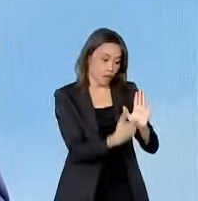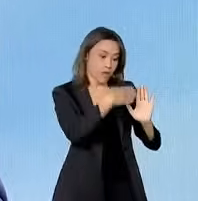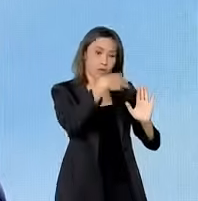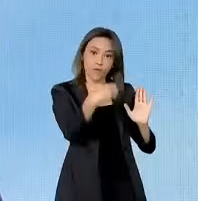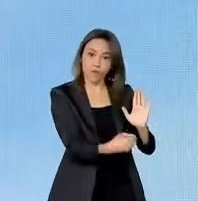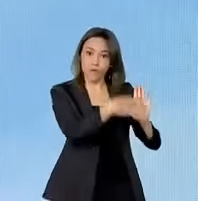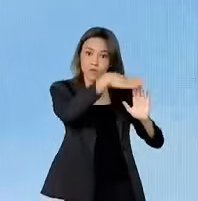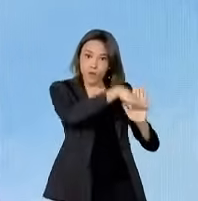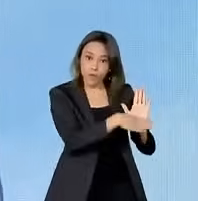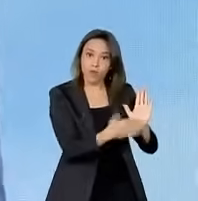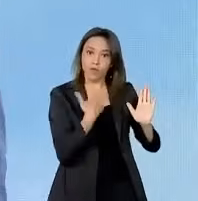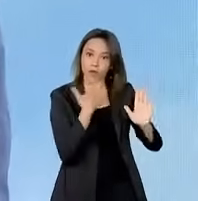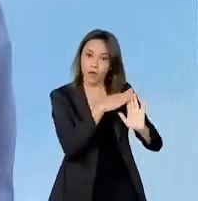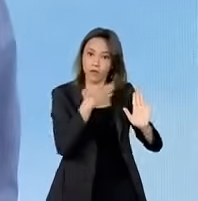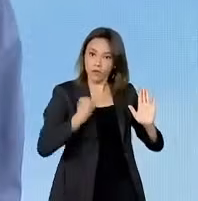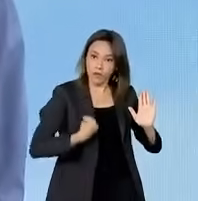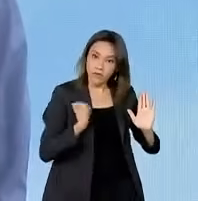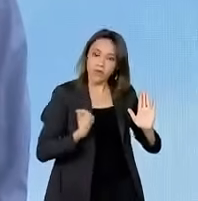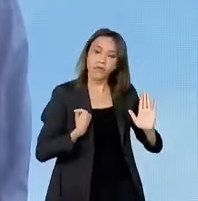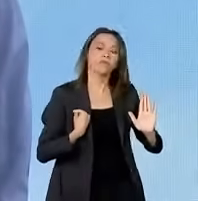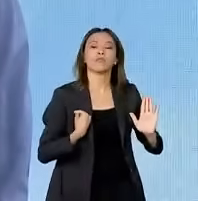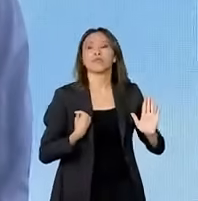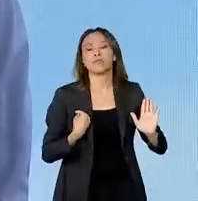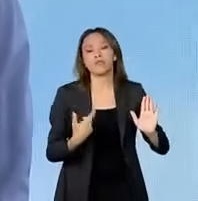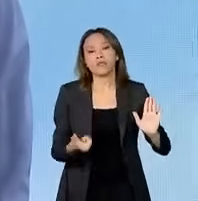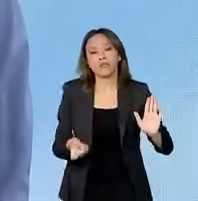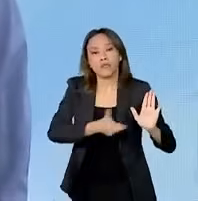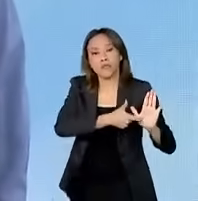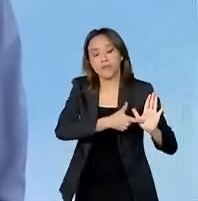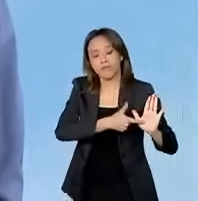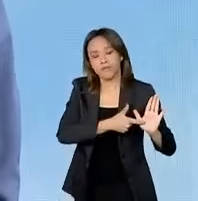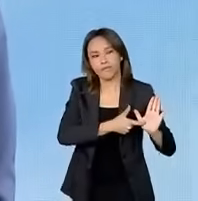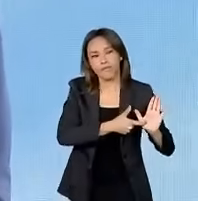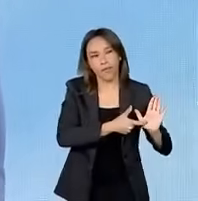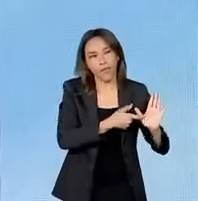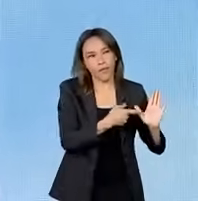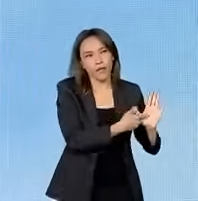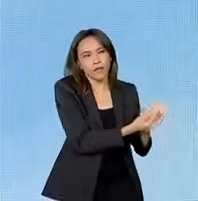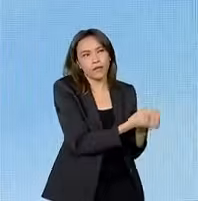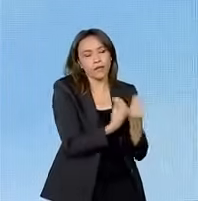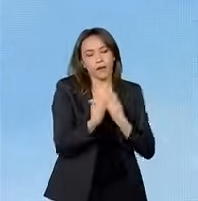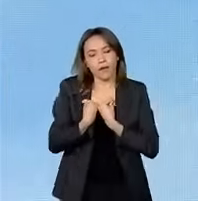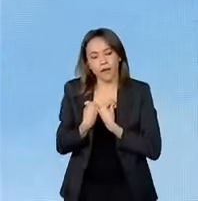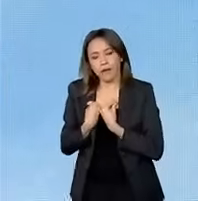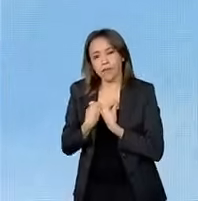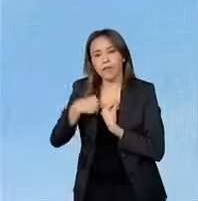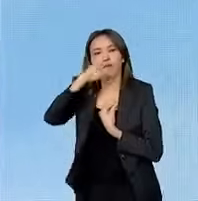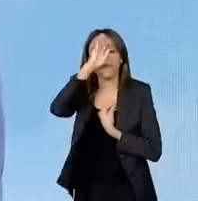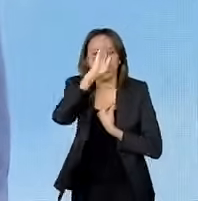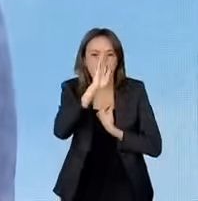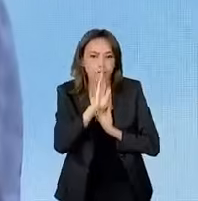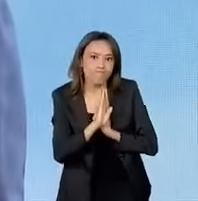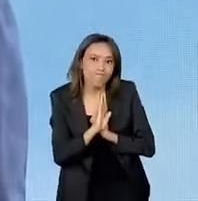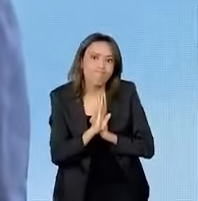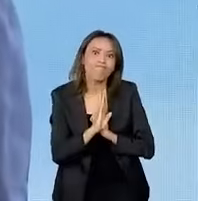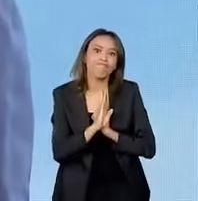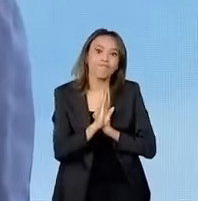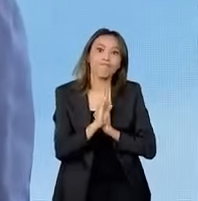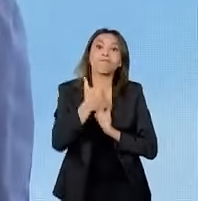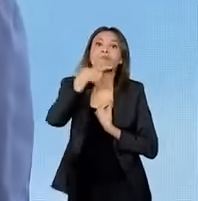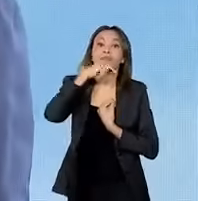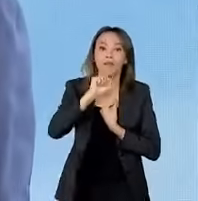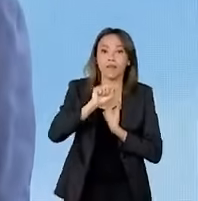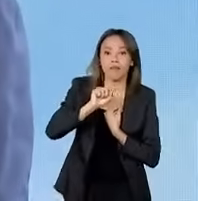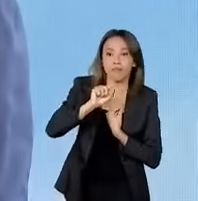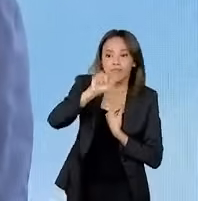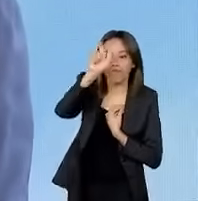além de atender o que atendia tradicionalmente, ele traz a gratuidade daqueles que